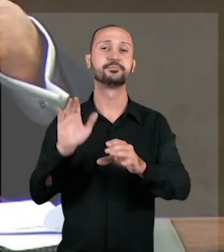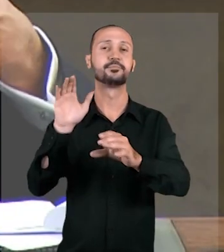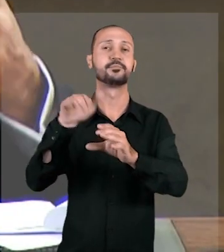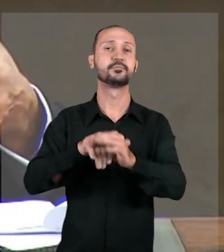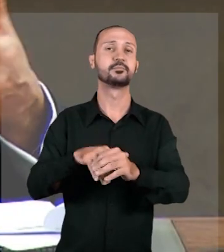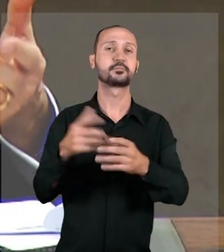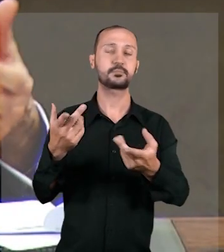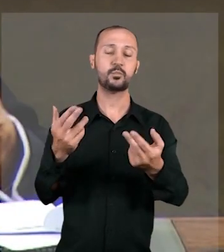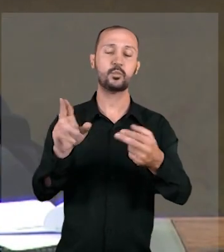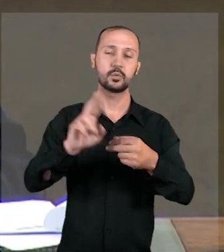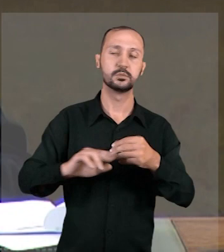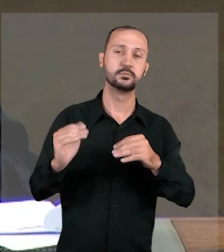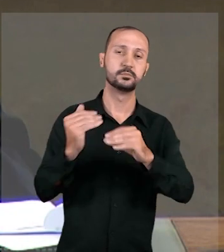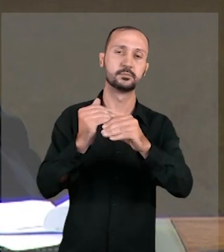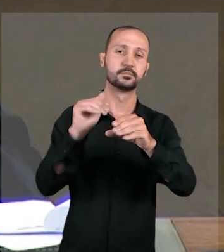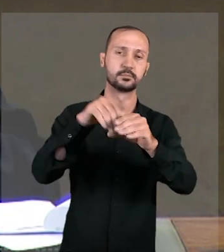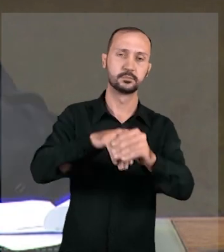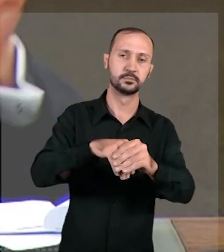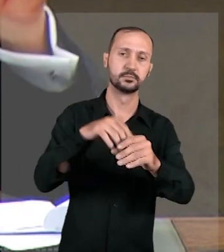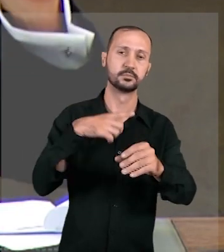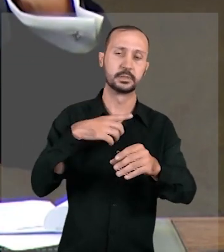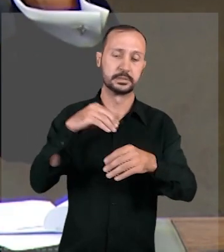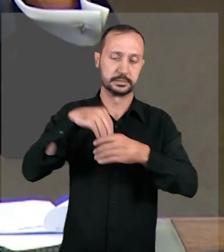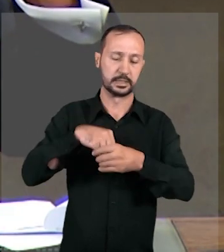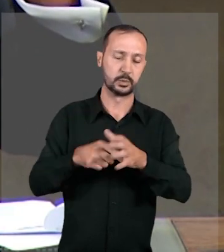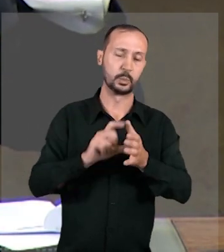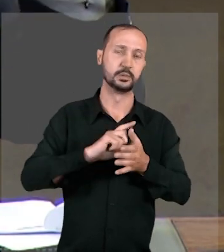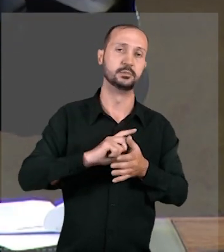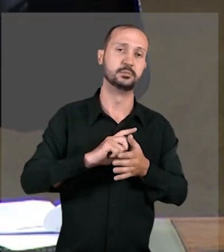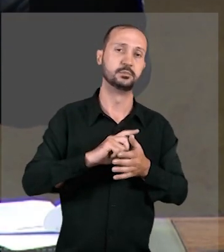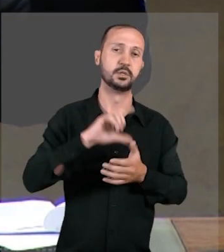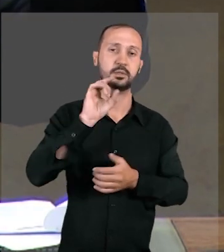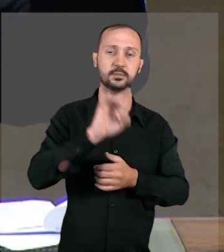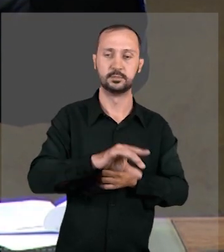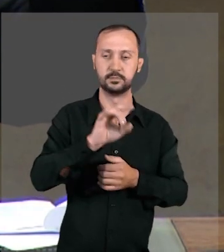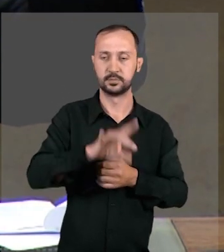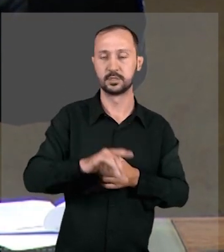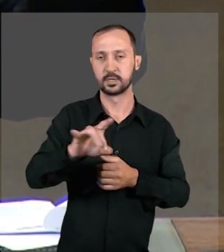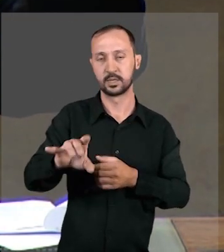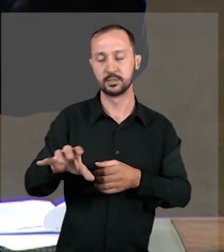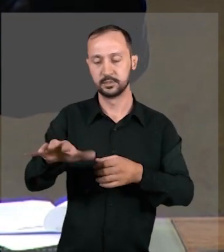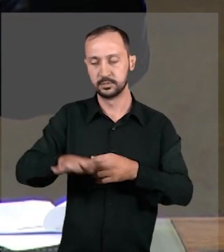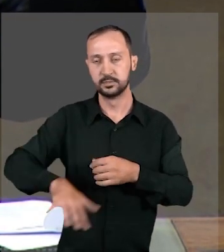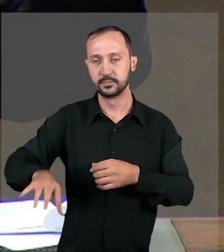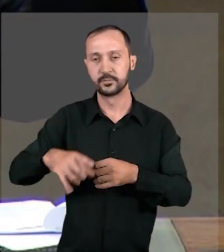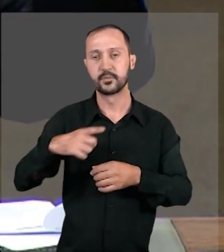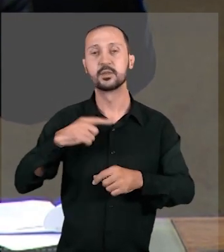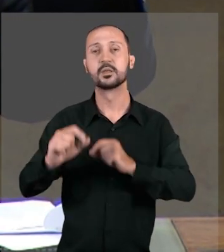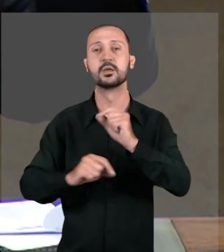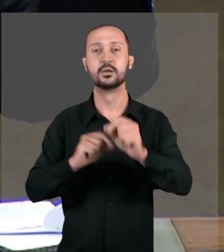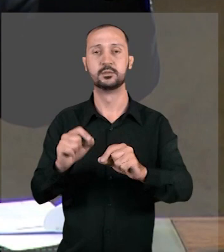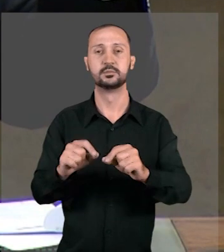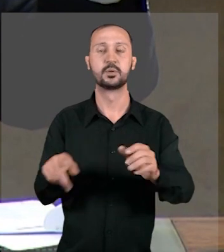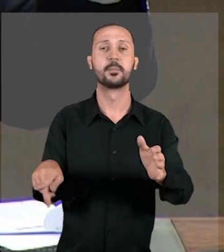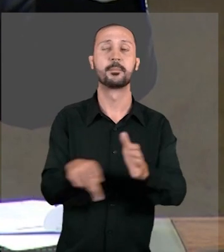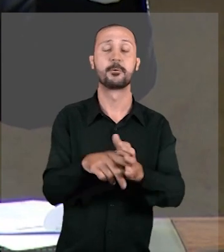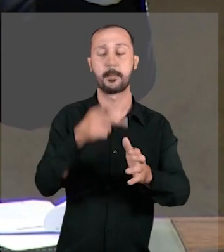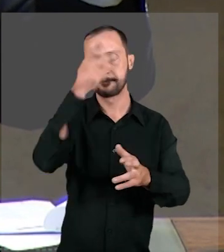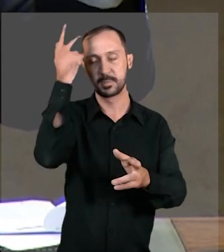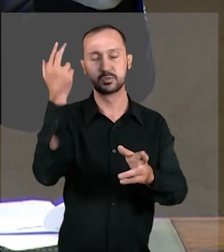por uma forma democrática, se possível com primárias internas, e cada distrito terá eleito o